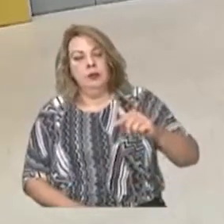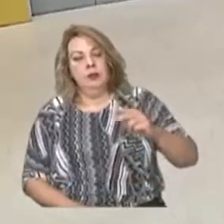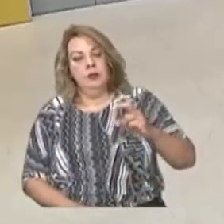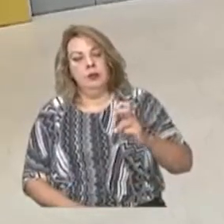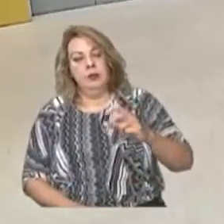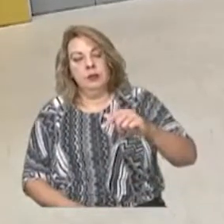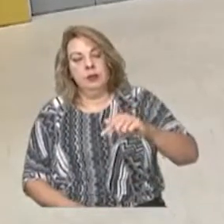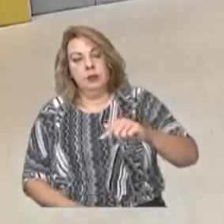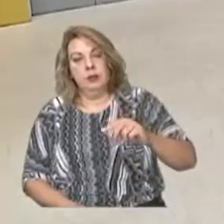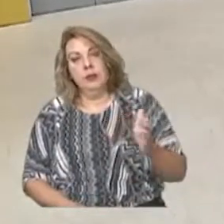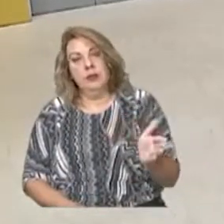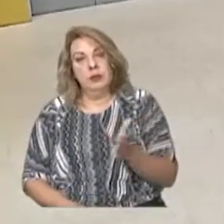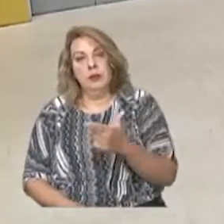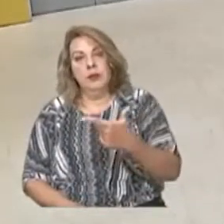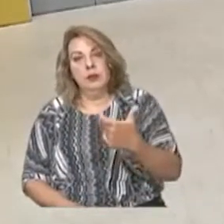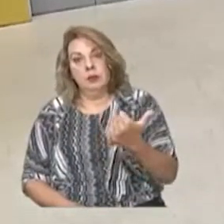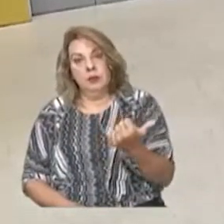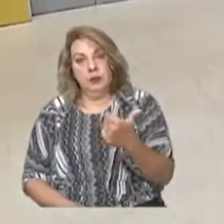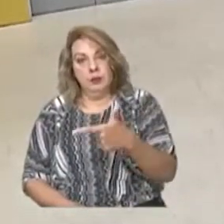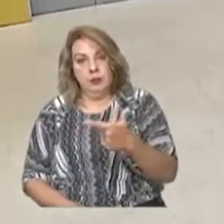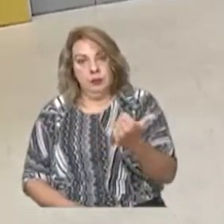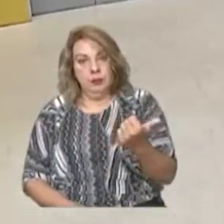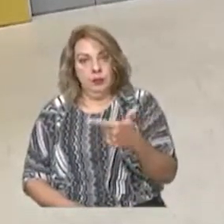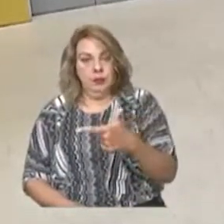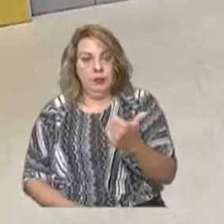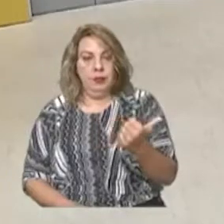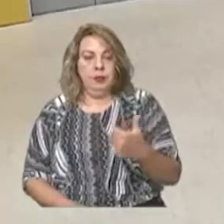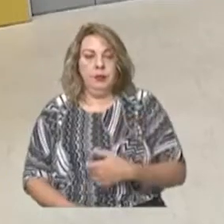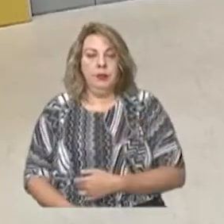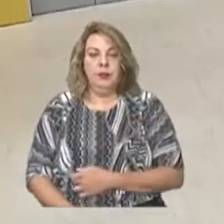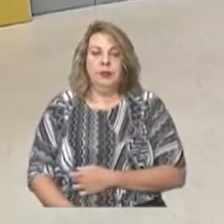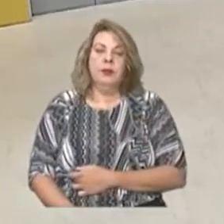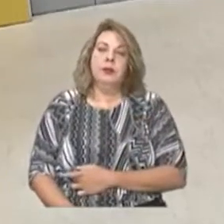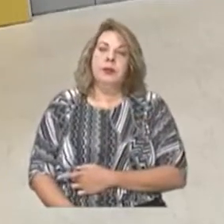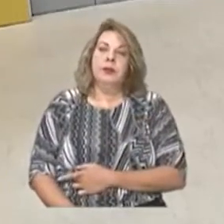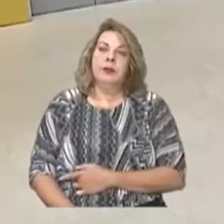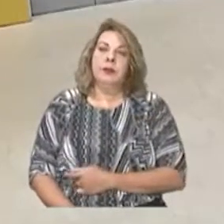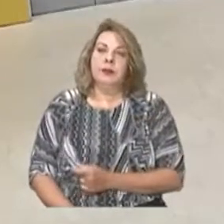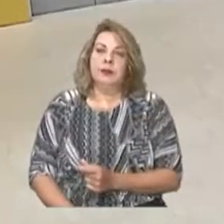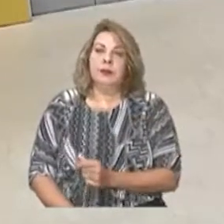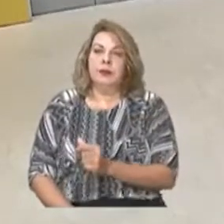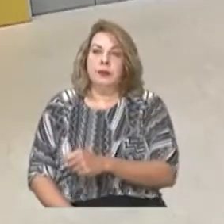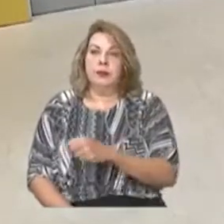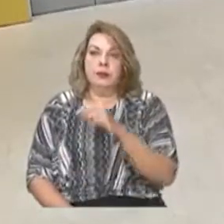Vamos lá, 21, 21. Marque 21.